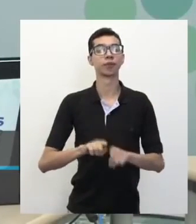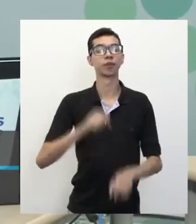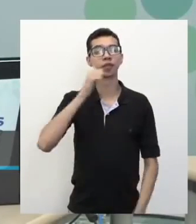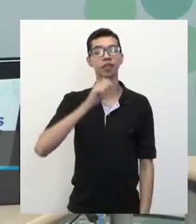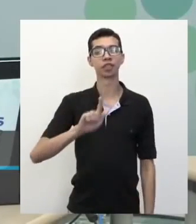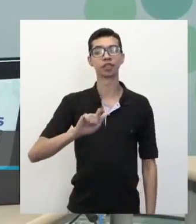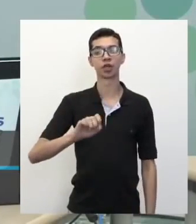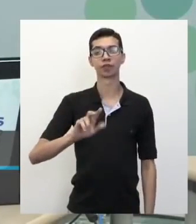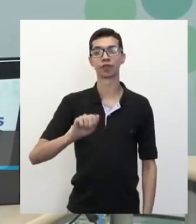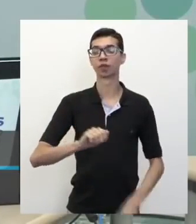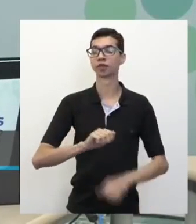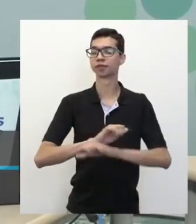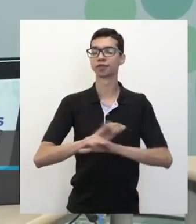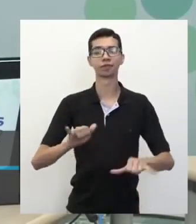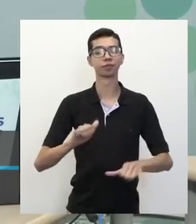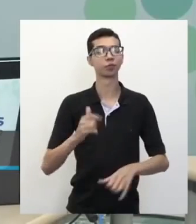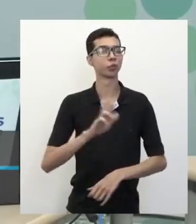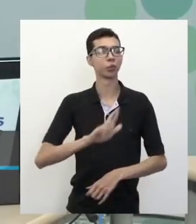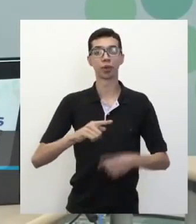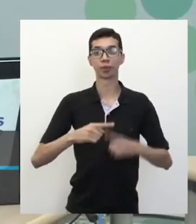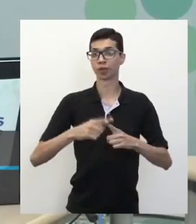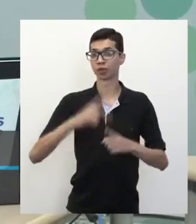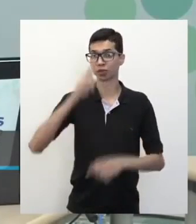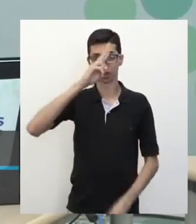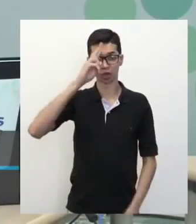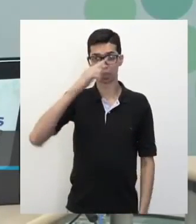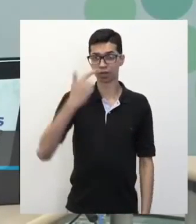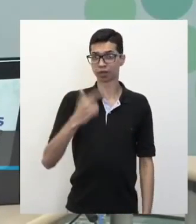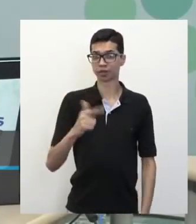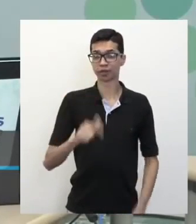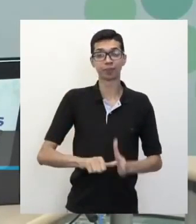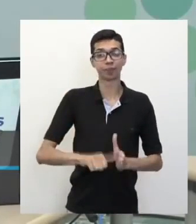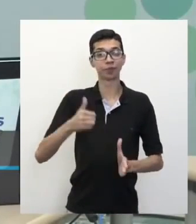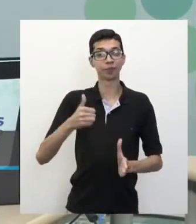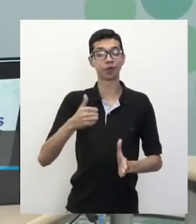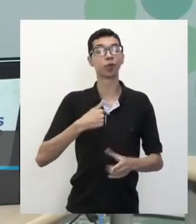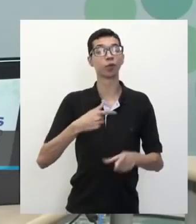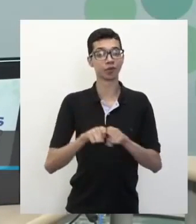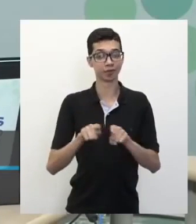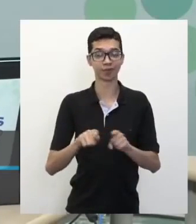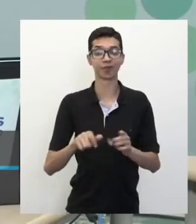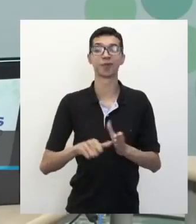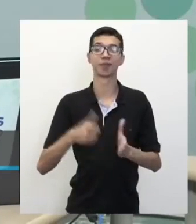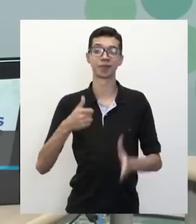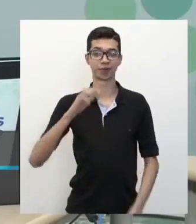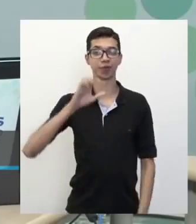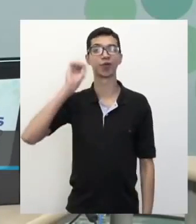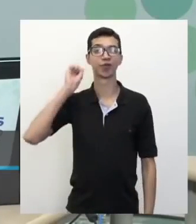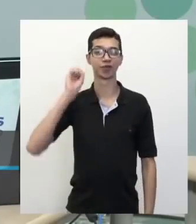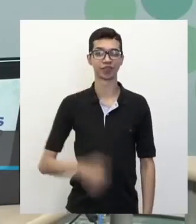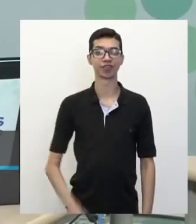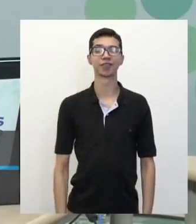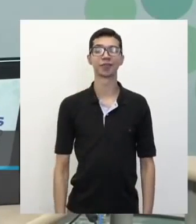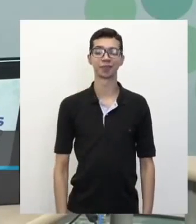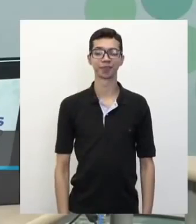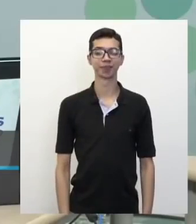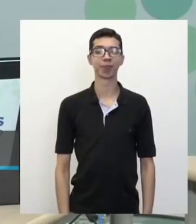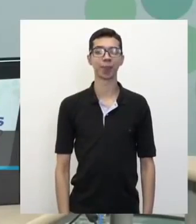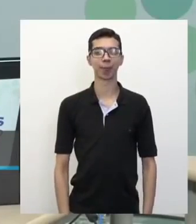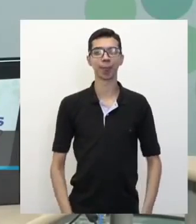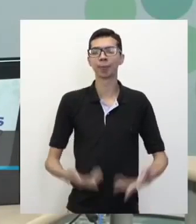essa história não existe. Foi a primeira vez que vocês ouviram, né? Eu também ouvi pela primeira vez. Olha só. E é